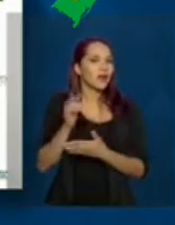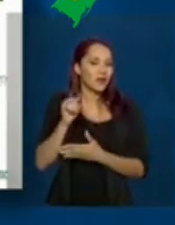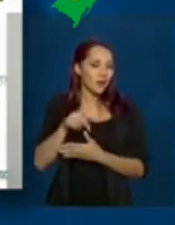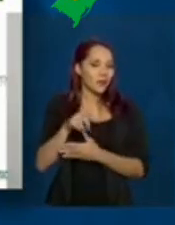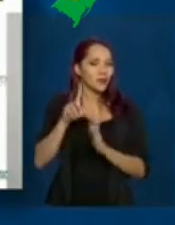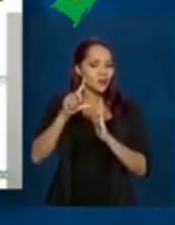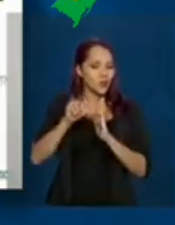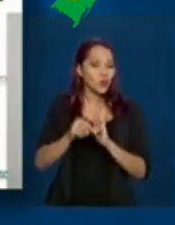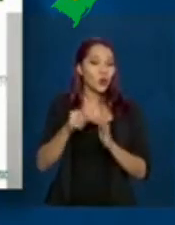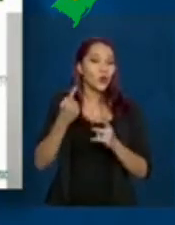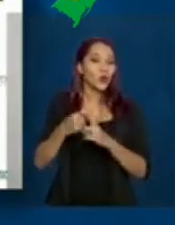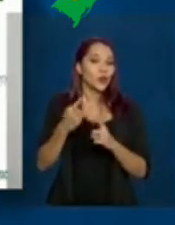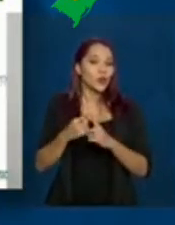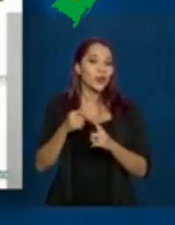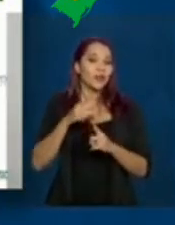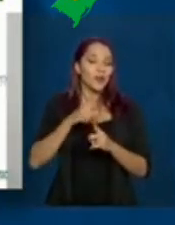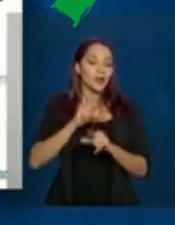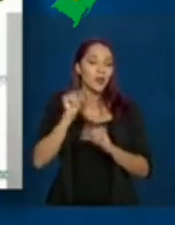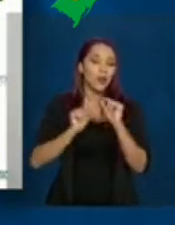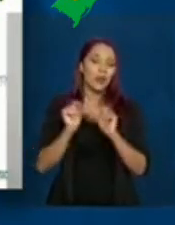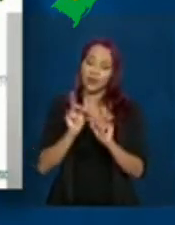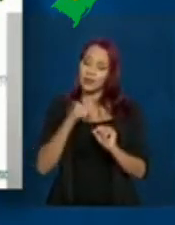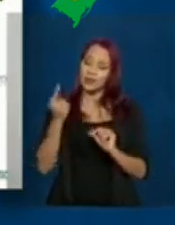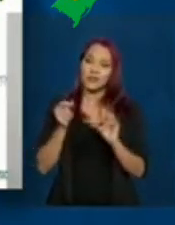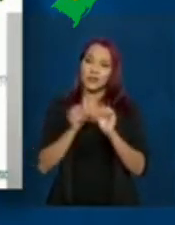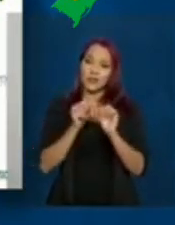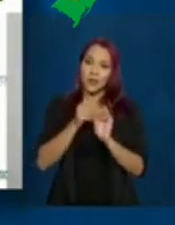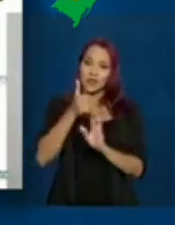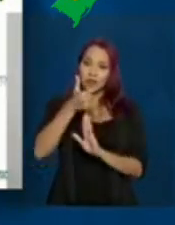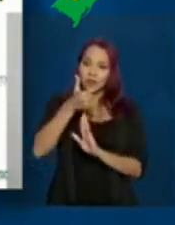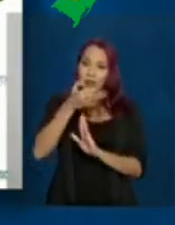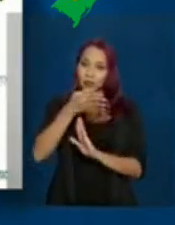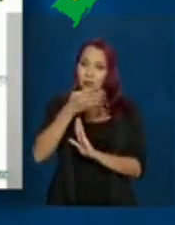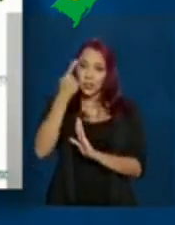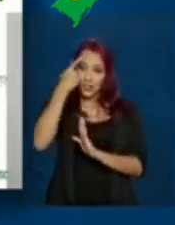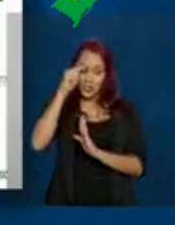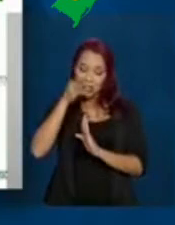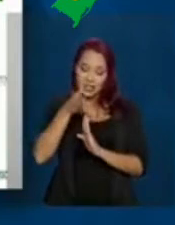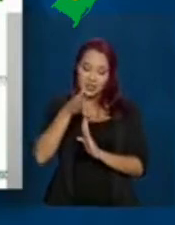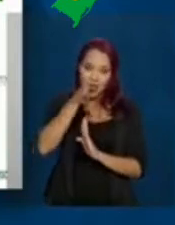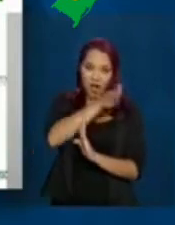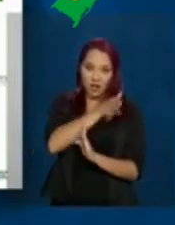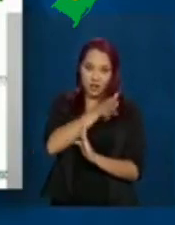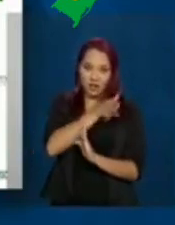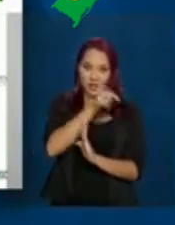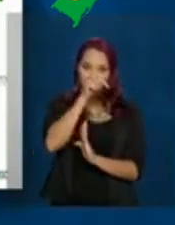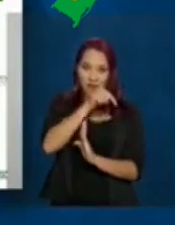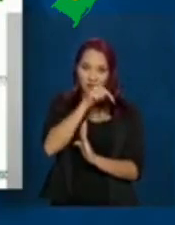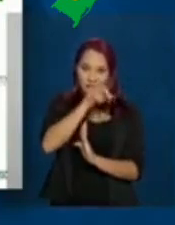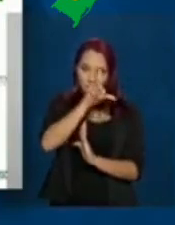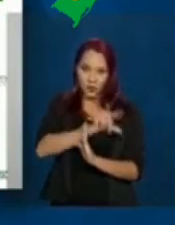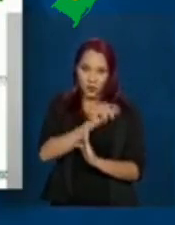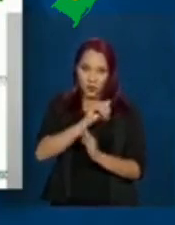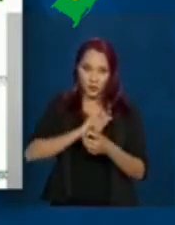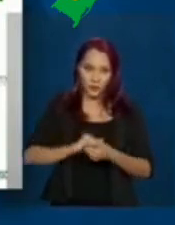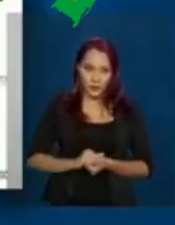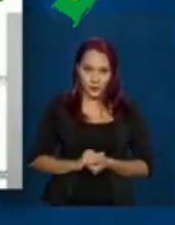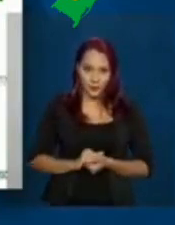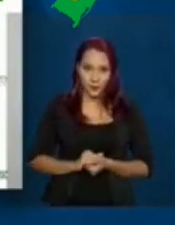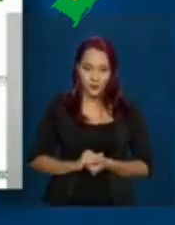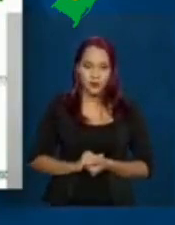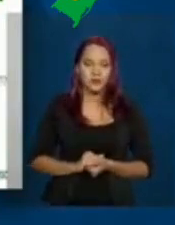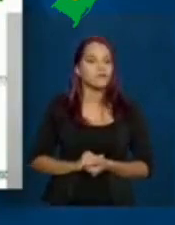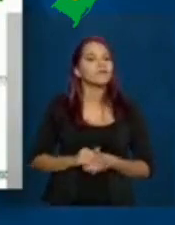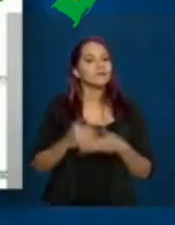muito em função do que fizemos 14 dias antes dessa diminuição, não é isso?